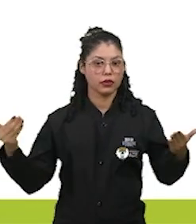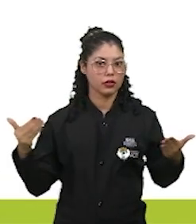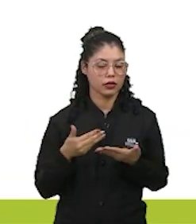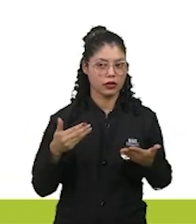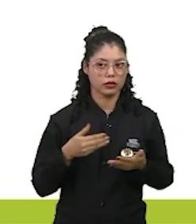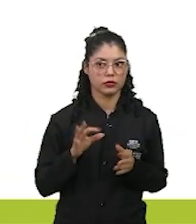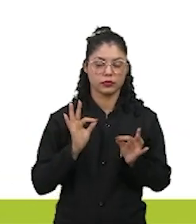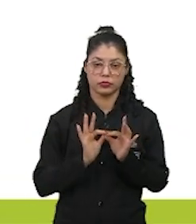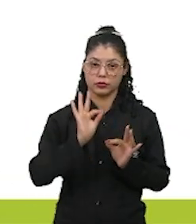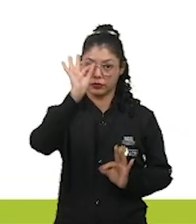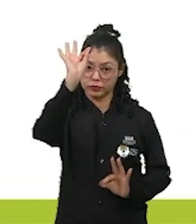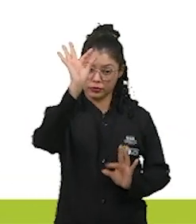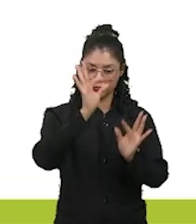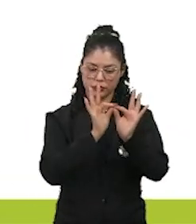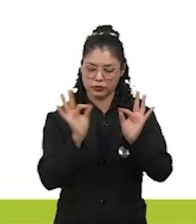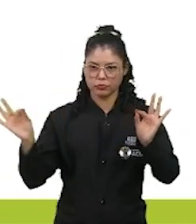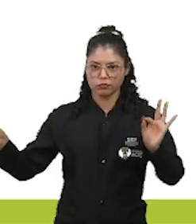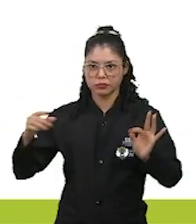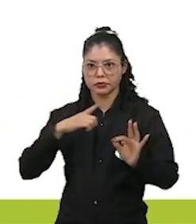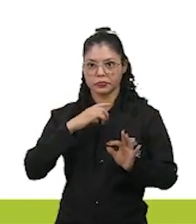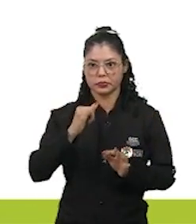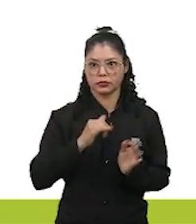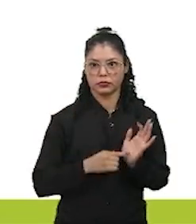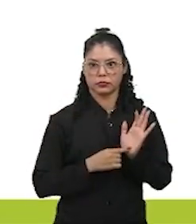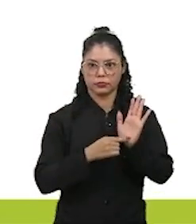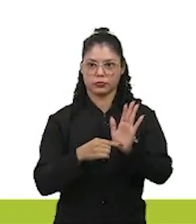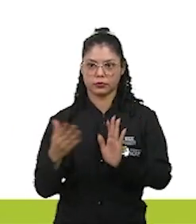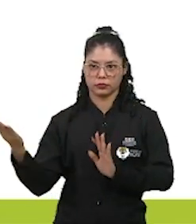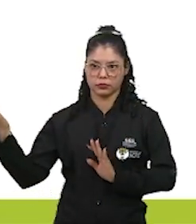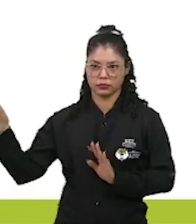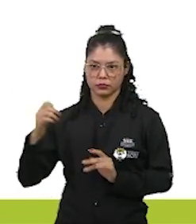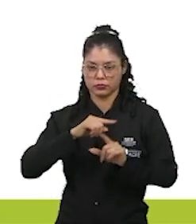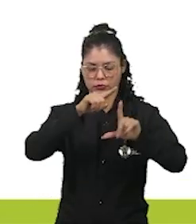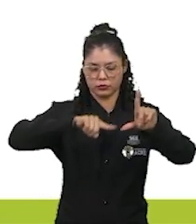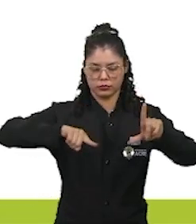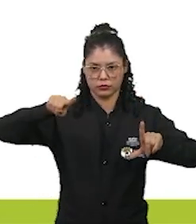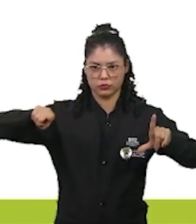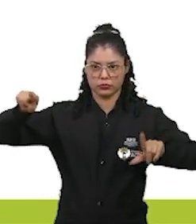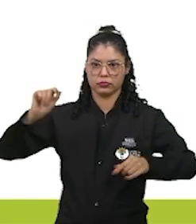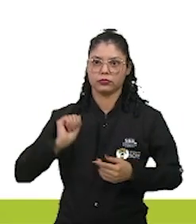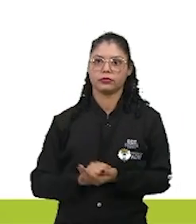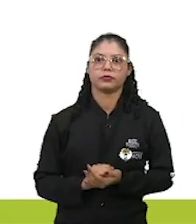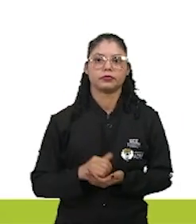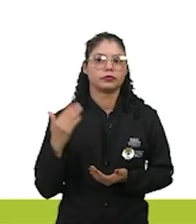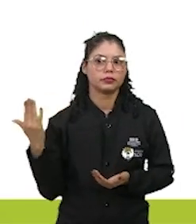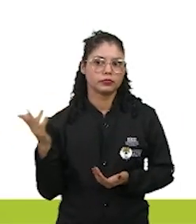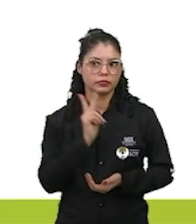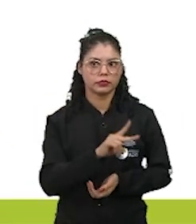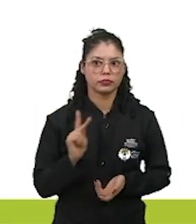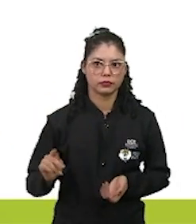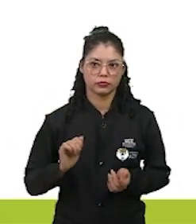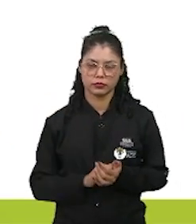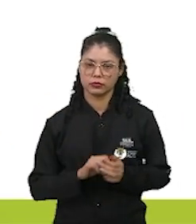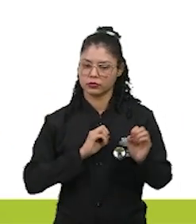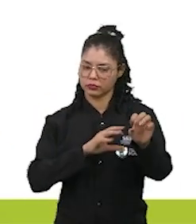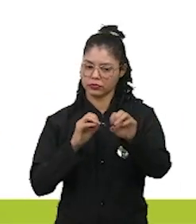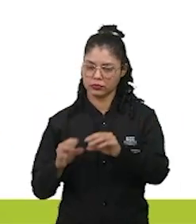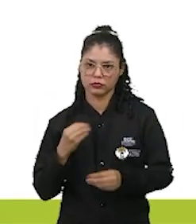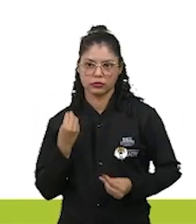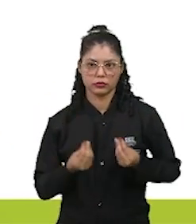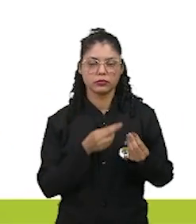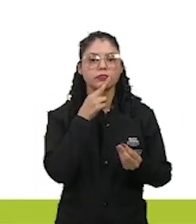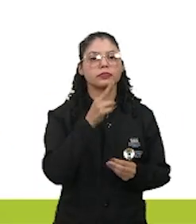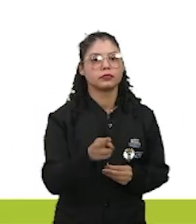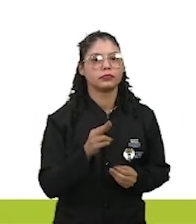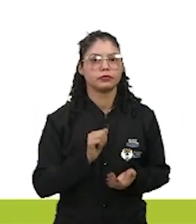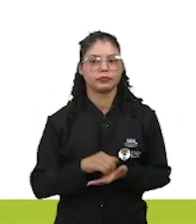dá coordenadas, tá? Se ele está te atribuindo coordenadas, vamos dar uma olhada no gráfico como é que ele aparece para a gente. Professor, me ensina aí como é que eu faço para resolver